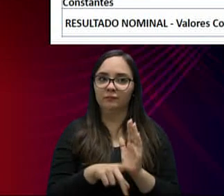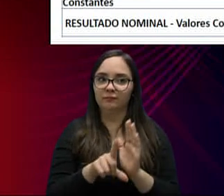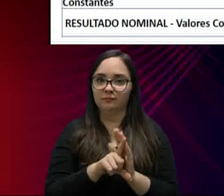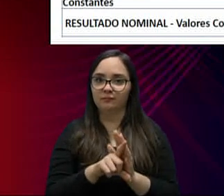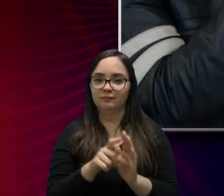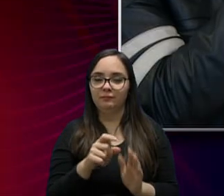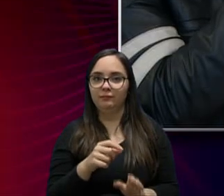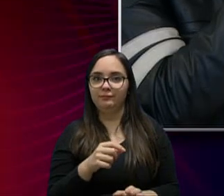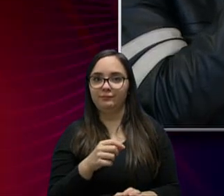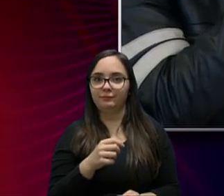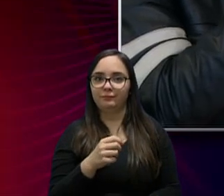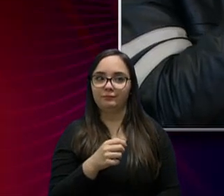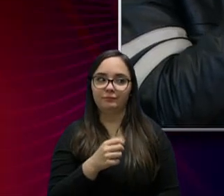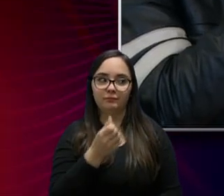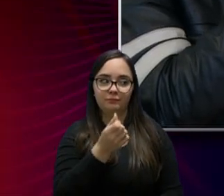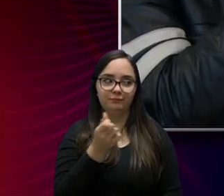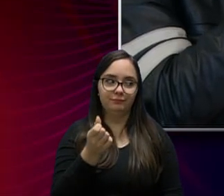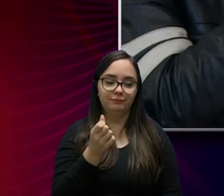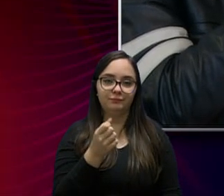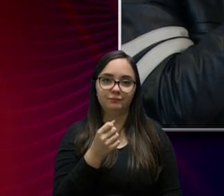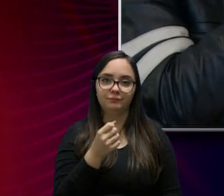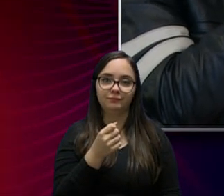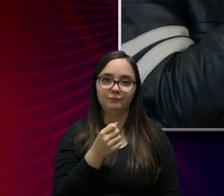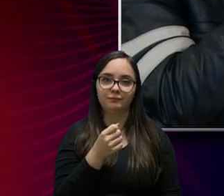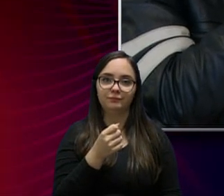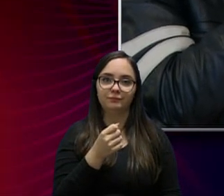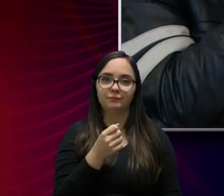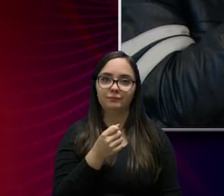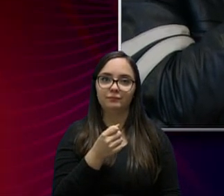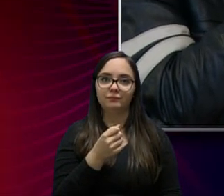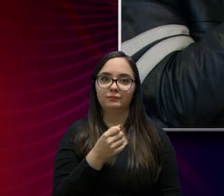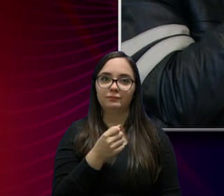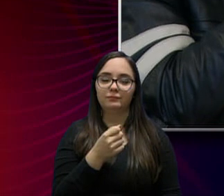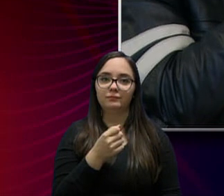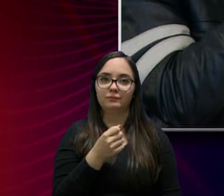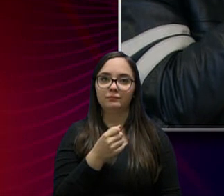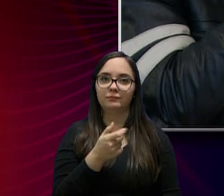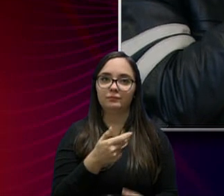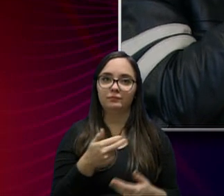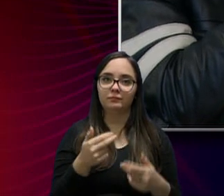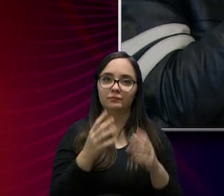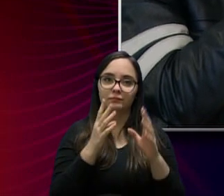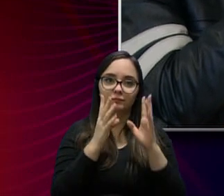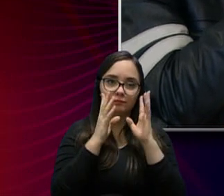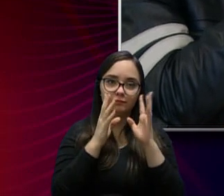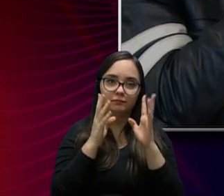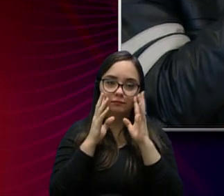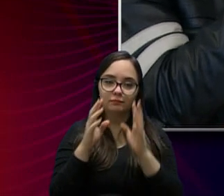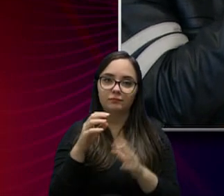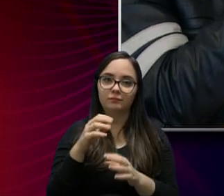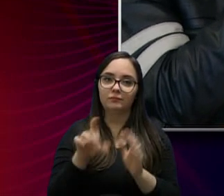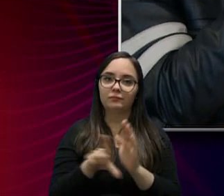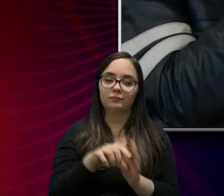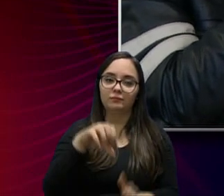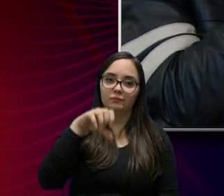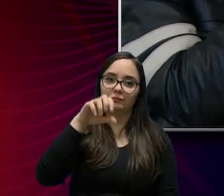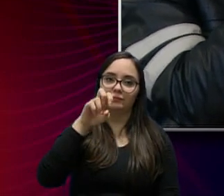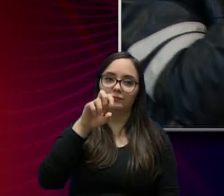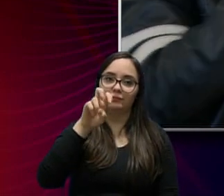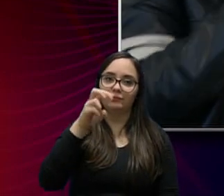lei que o 66 que é sobre as áreas previdenciárias né em atendimento a emenda condicional nº 103